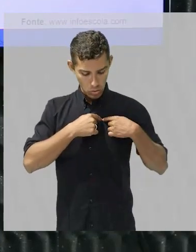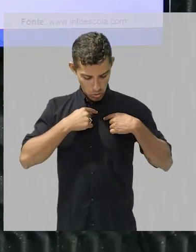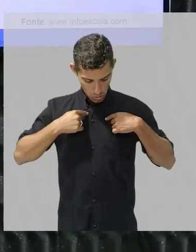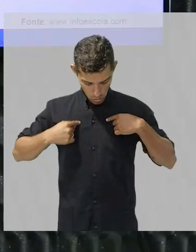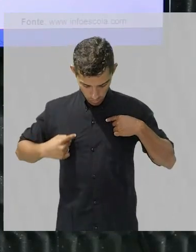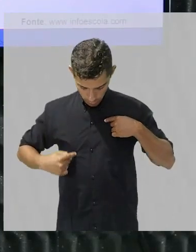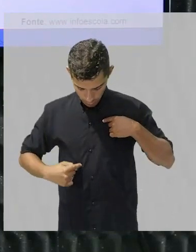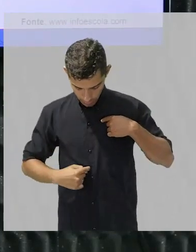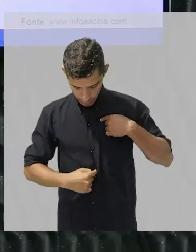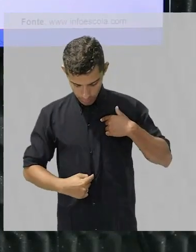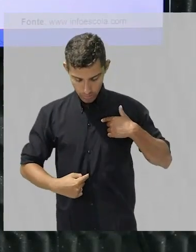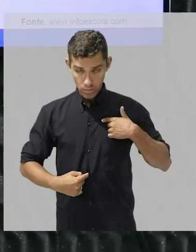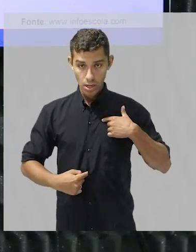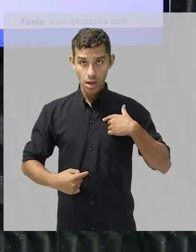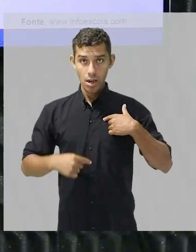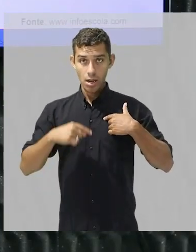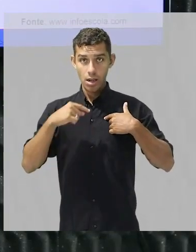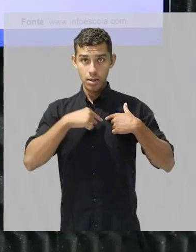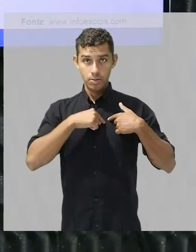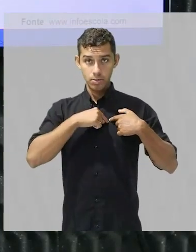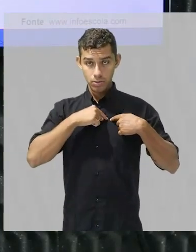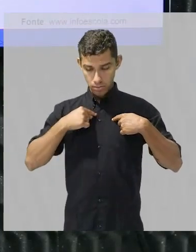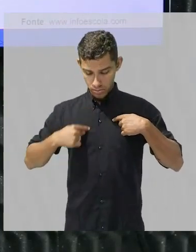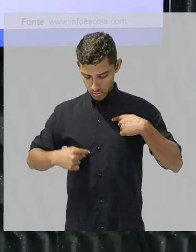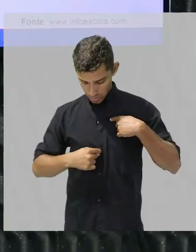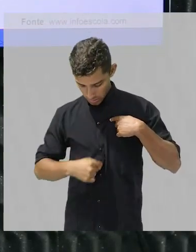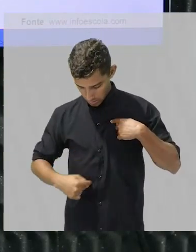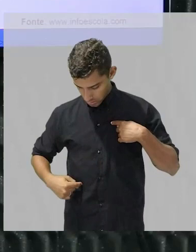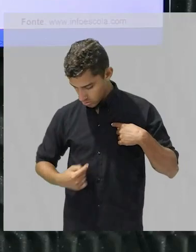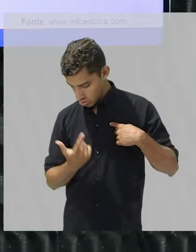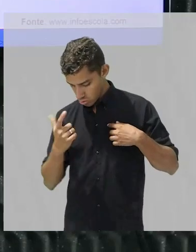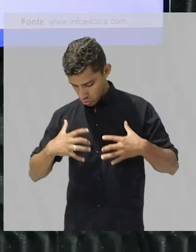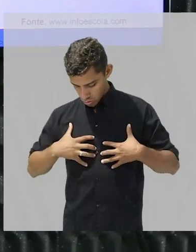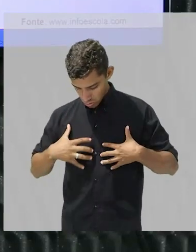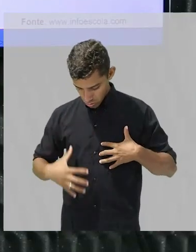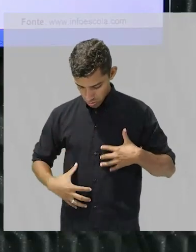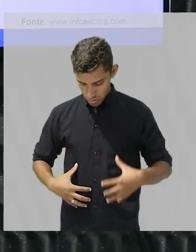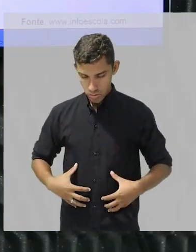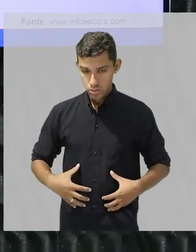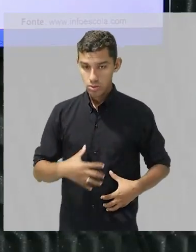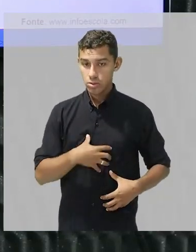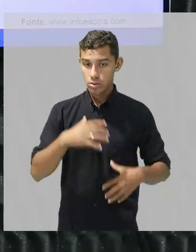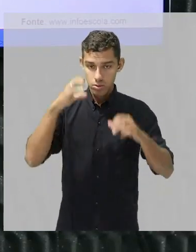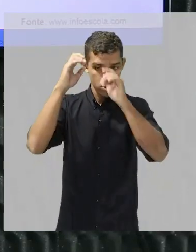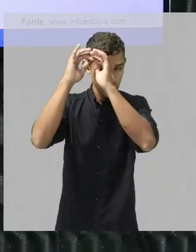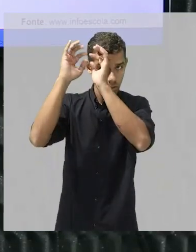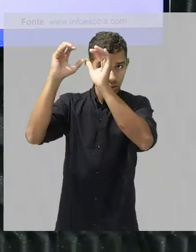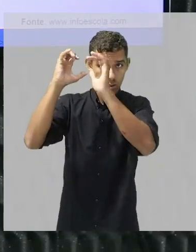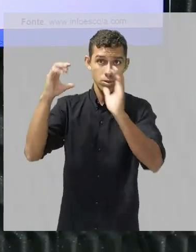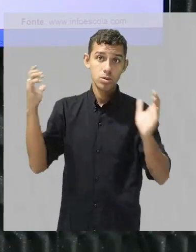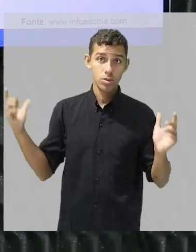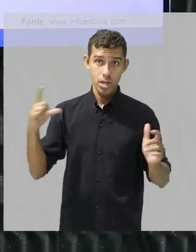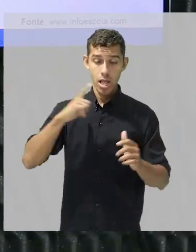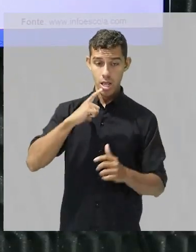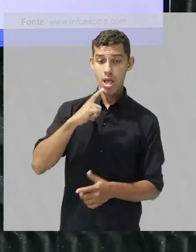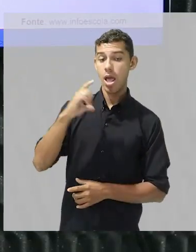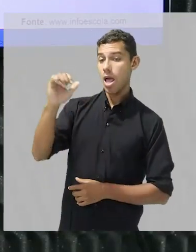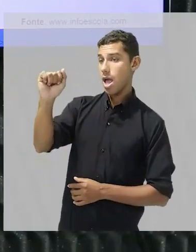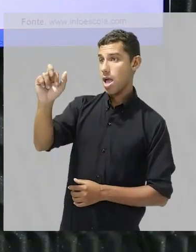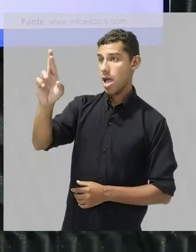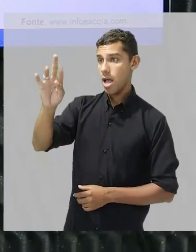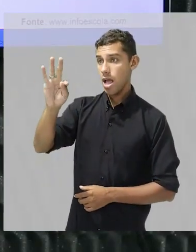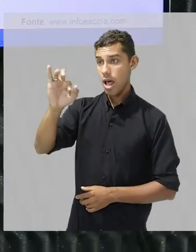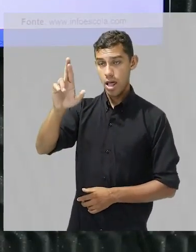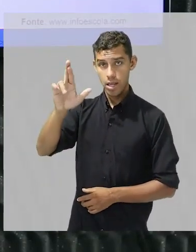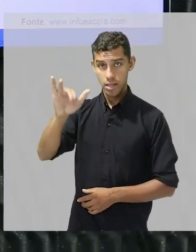está levando, e isso aqui também, ó, está levando sangue do coração para outra parte do corpo. Isso aí é a artéria. E eu falei para vocês